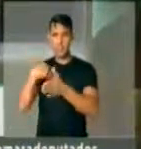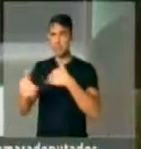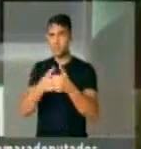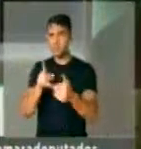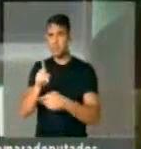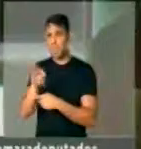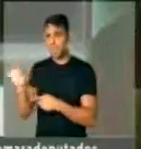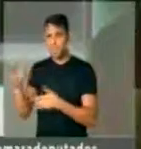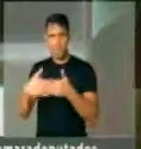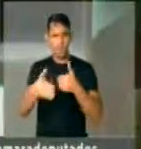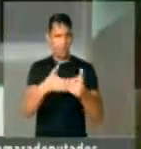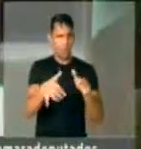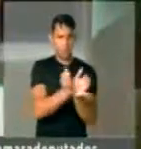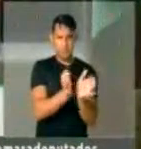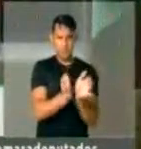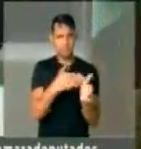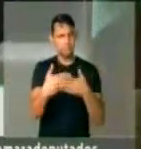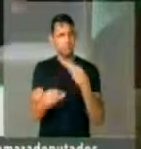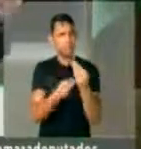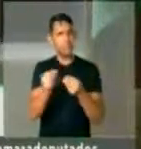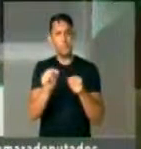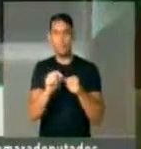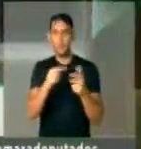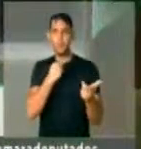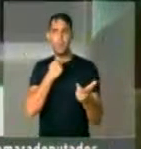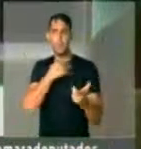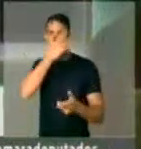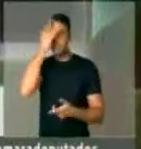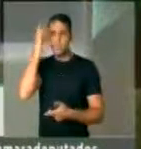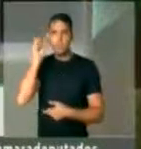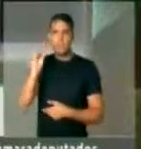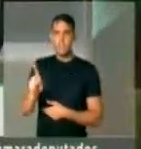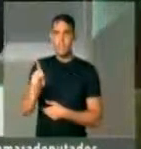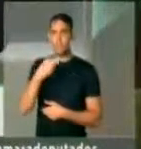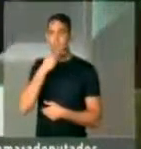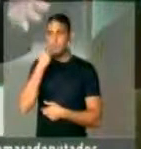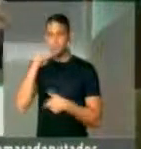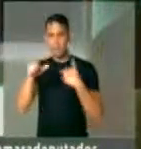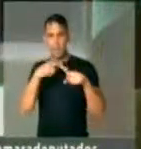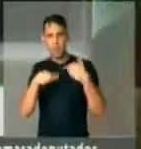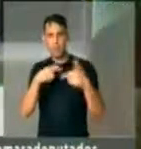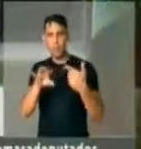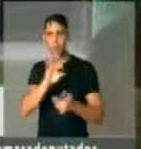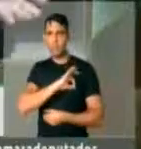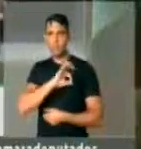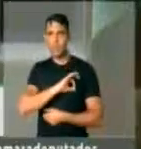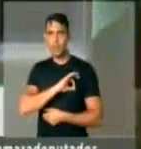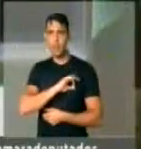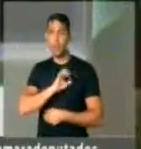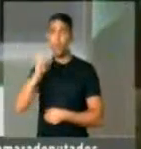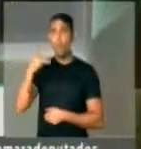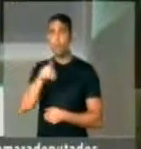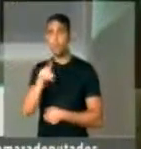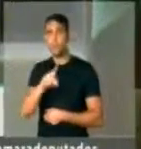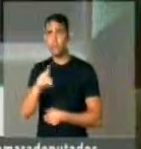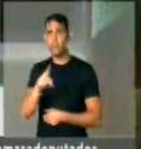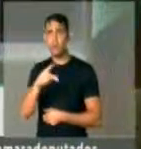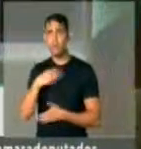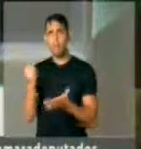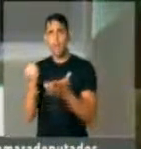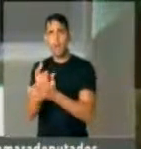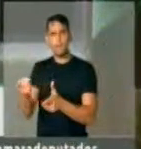ou quem quer que seja, da mesma forma não pode um aposentado, um trabalhador, um policial, um professor pagar